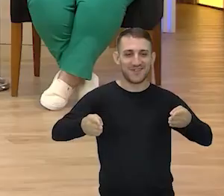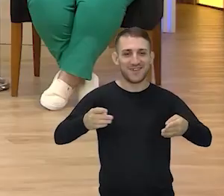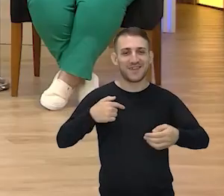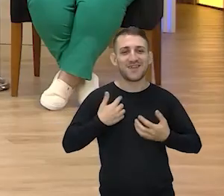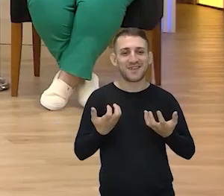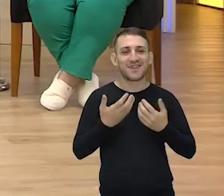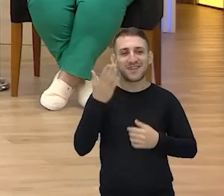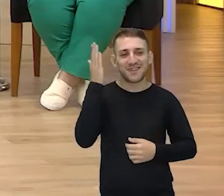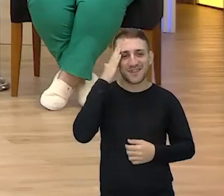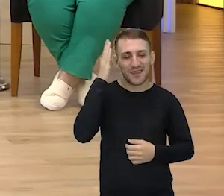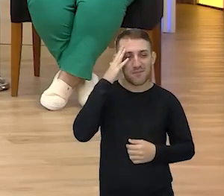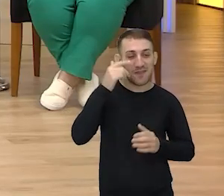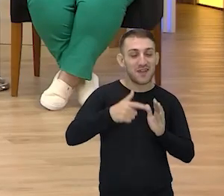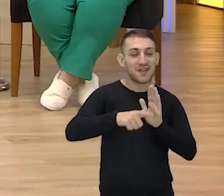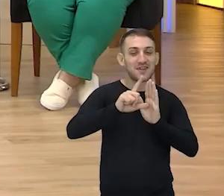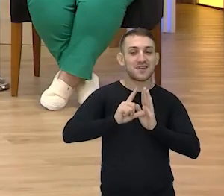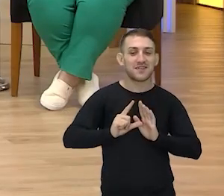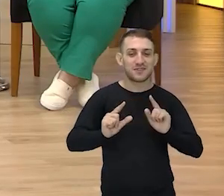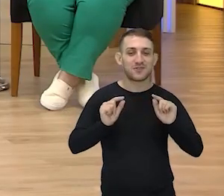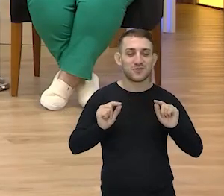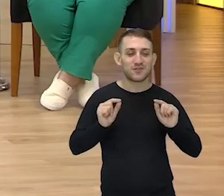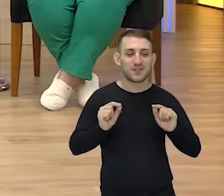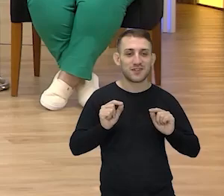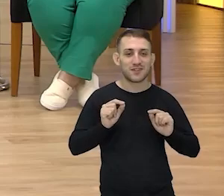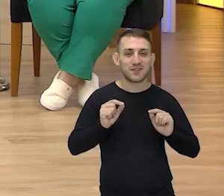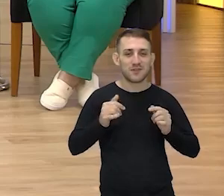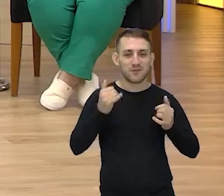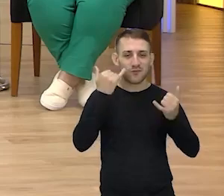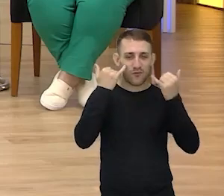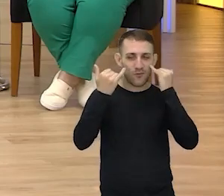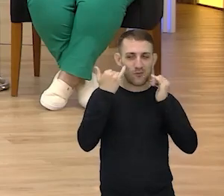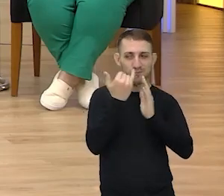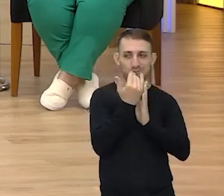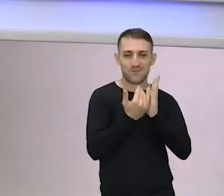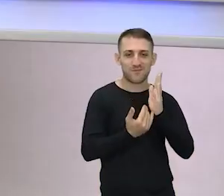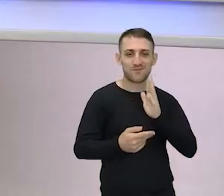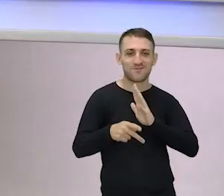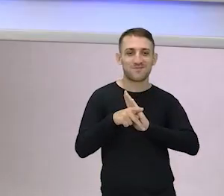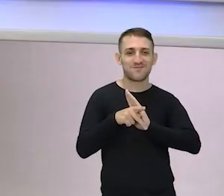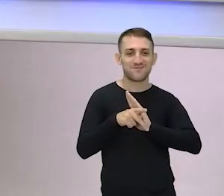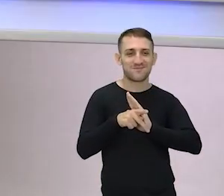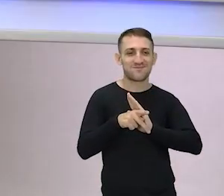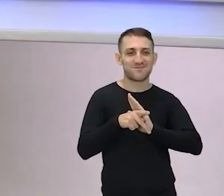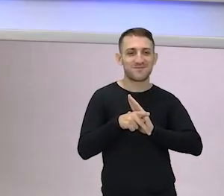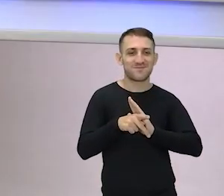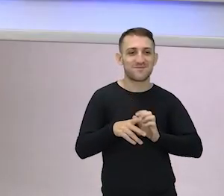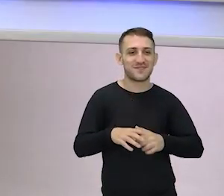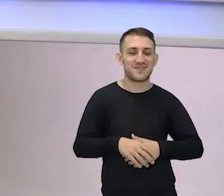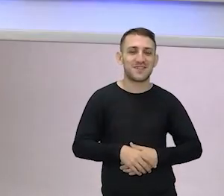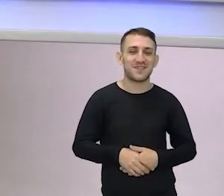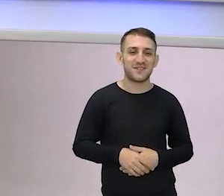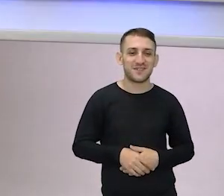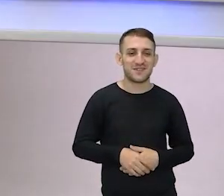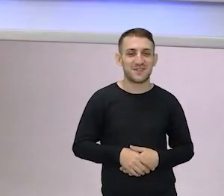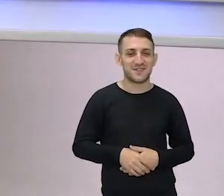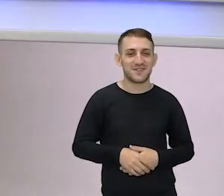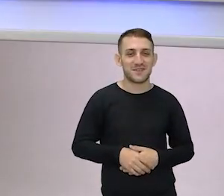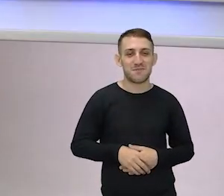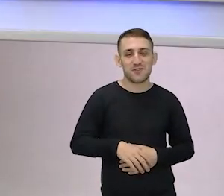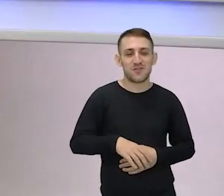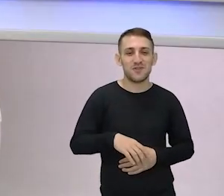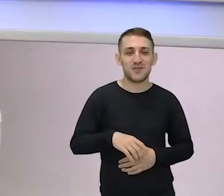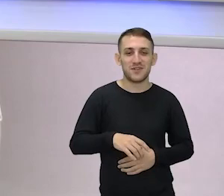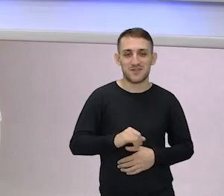saber, antes, né, dos itinerários formativos serem implementados na rede, se já